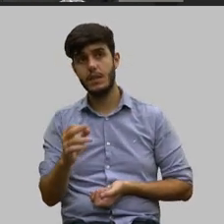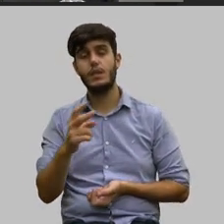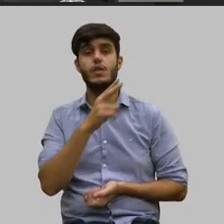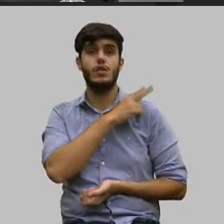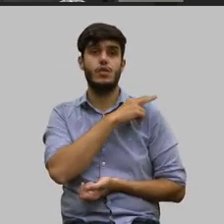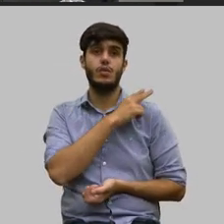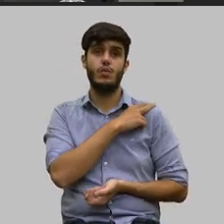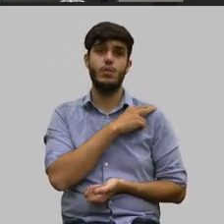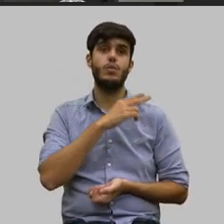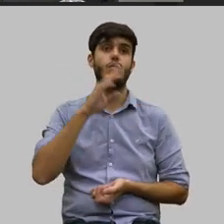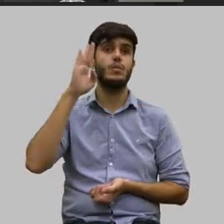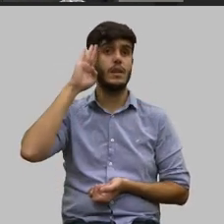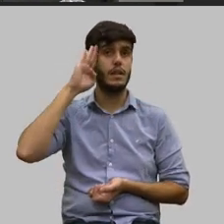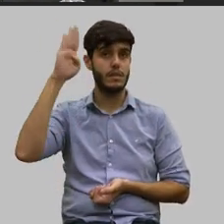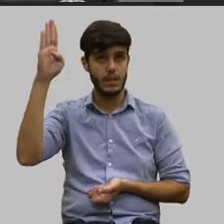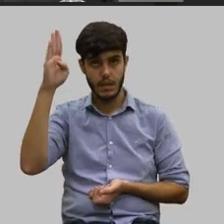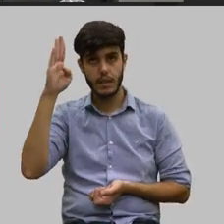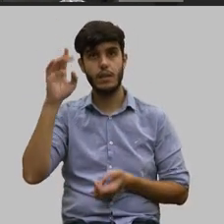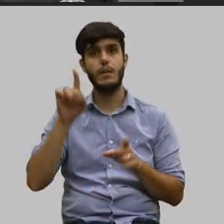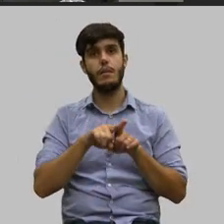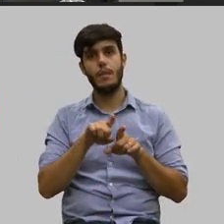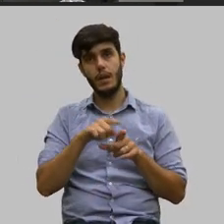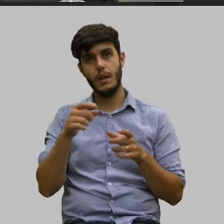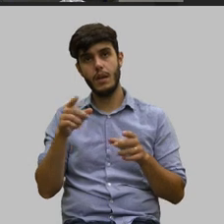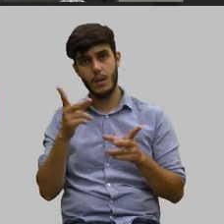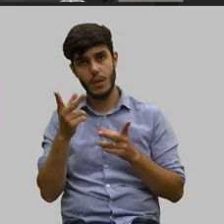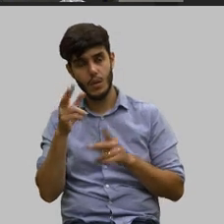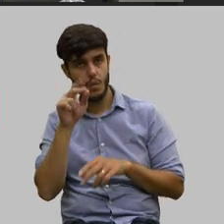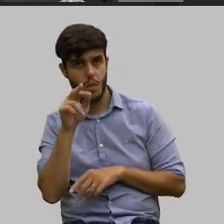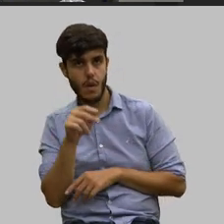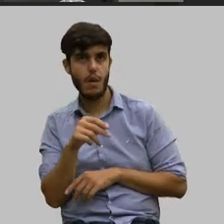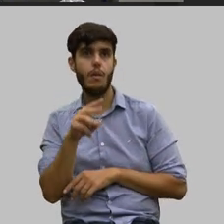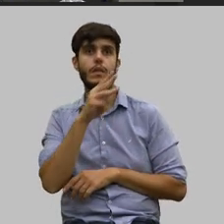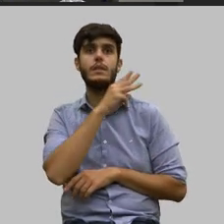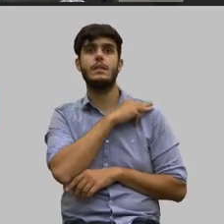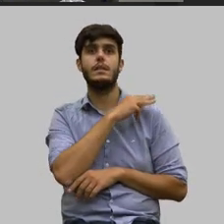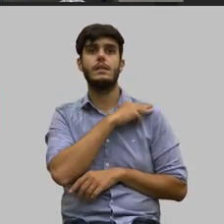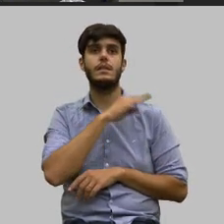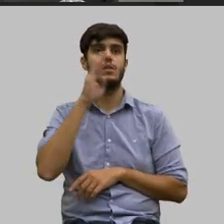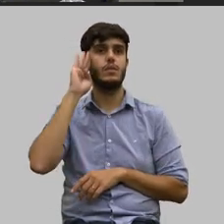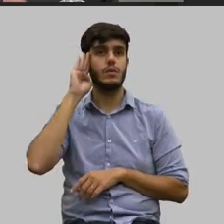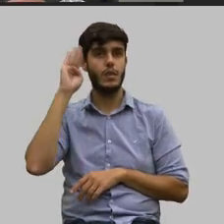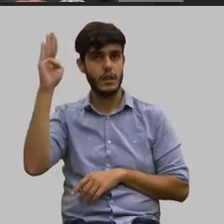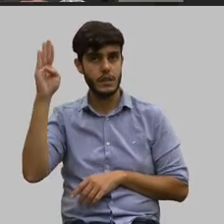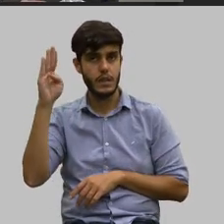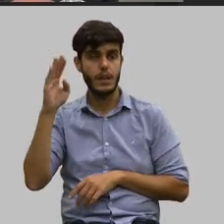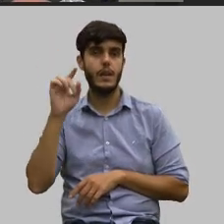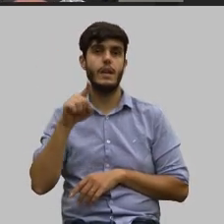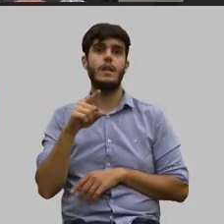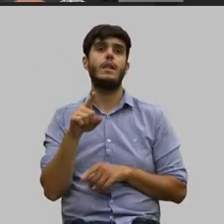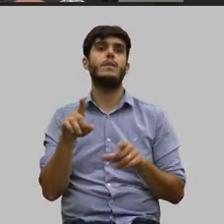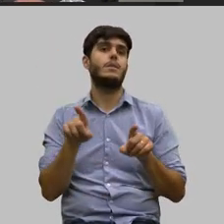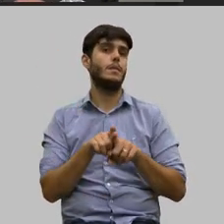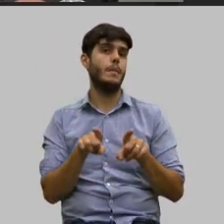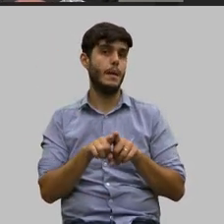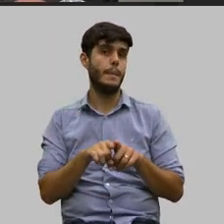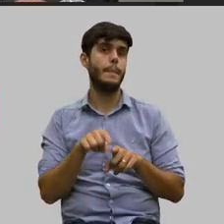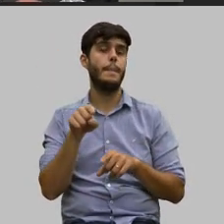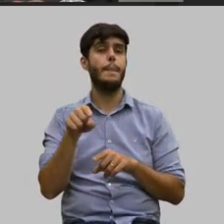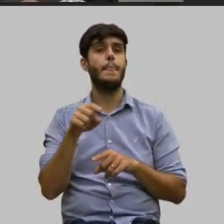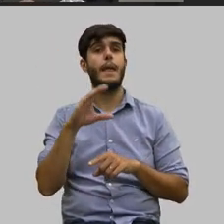forma os terceiros Sargentos a possibilidade de absorver os cfs e Soldados eh de primeira classe